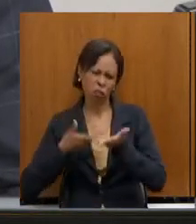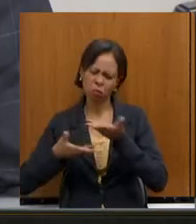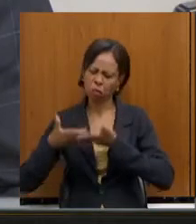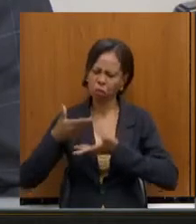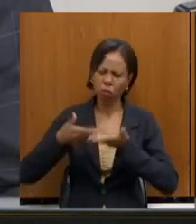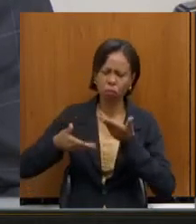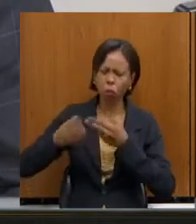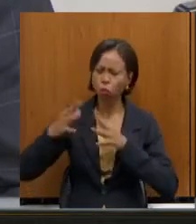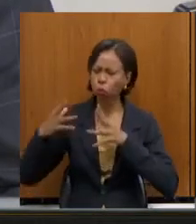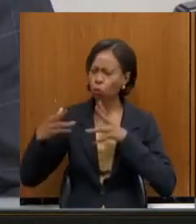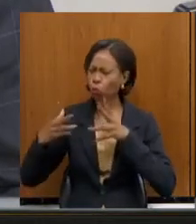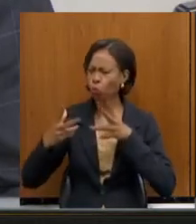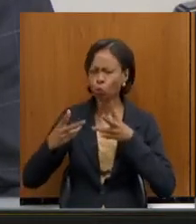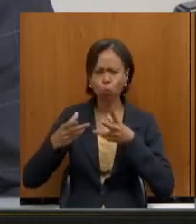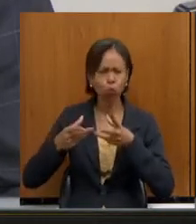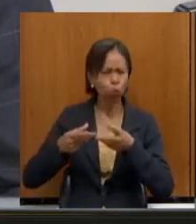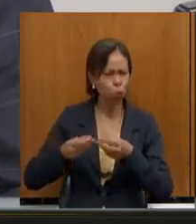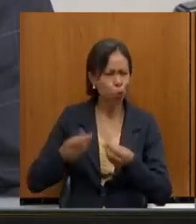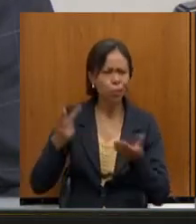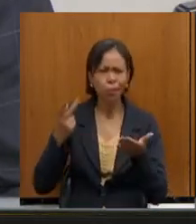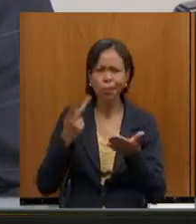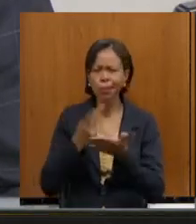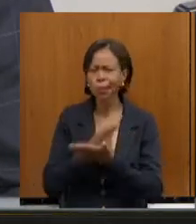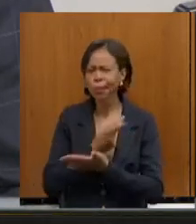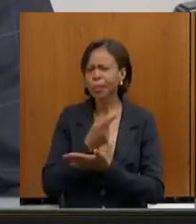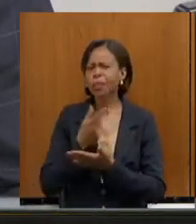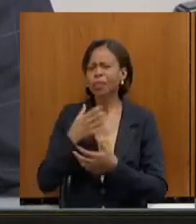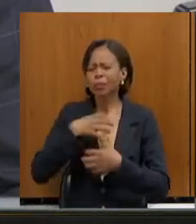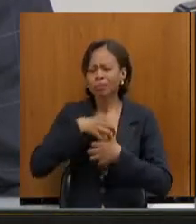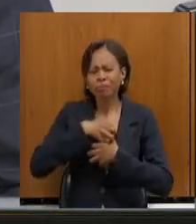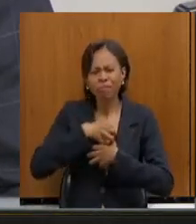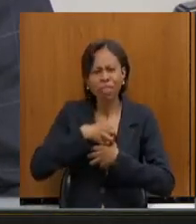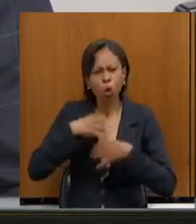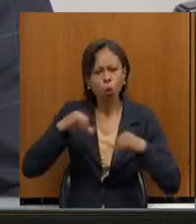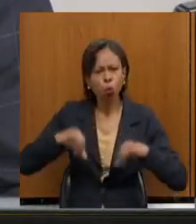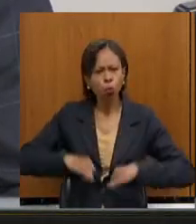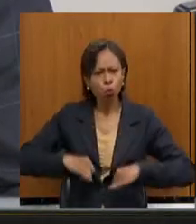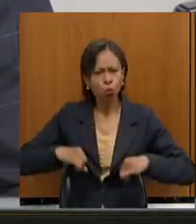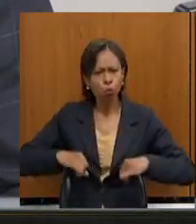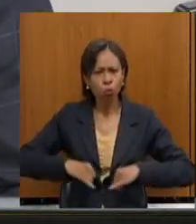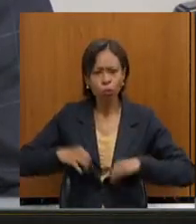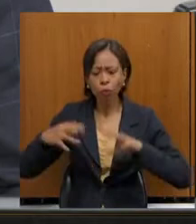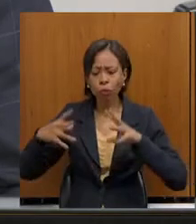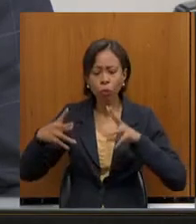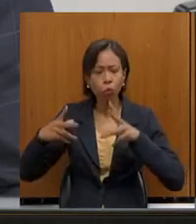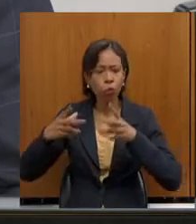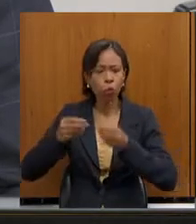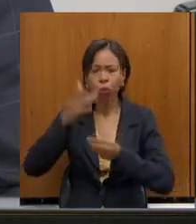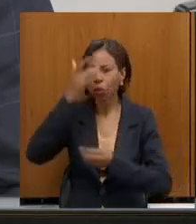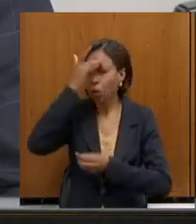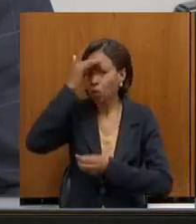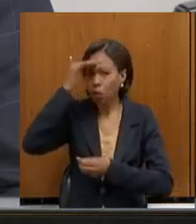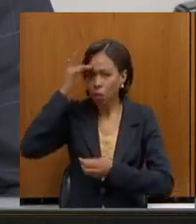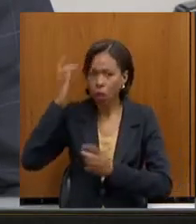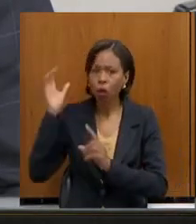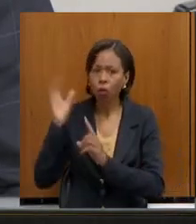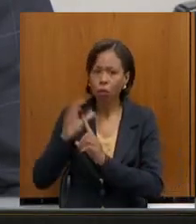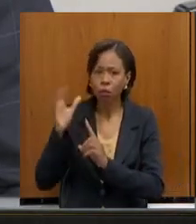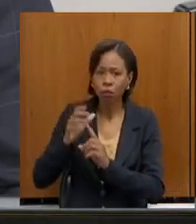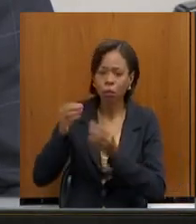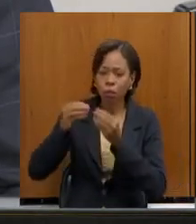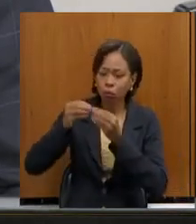é a dor de cada pessoa atingida é o tamanho do dano